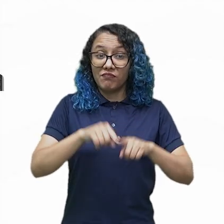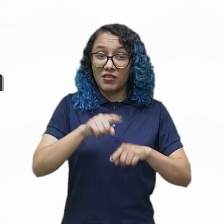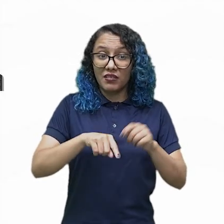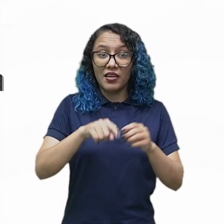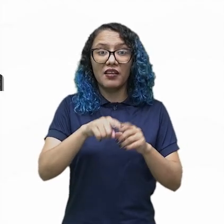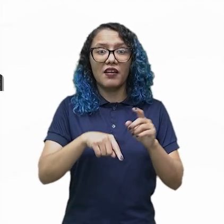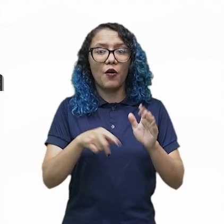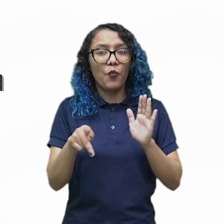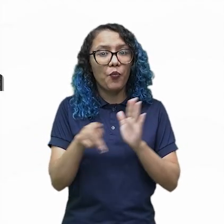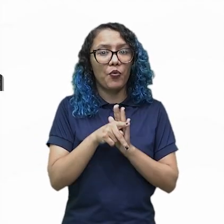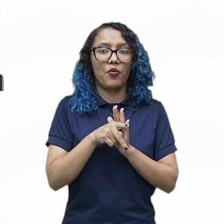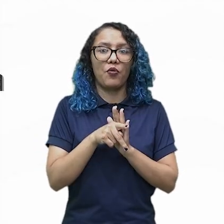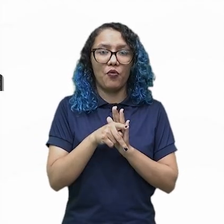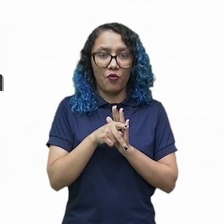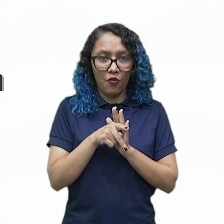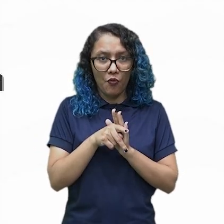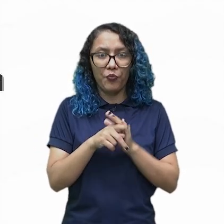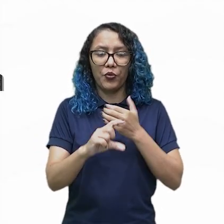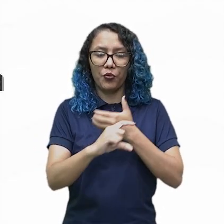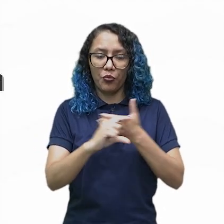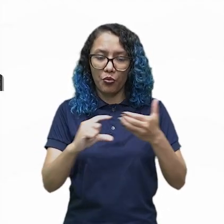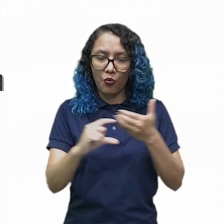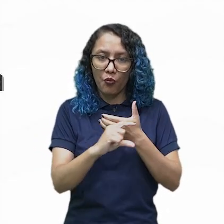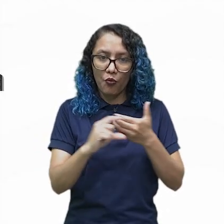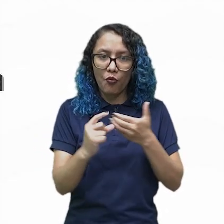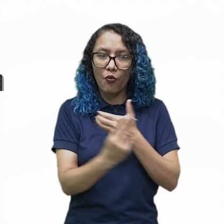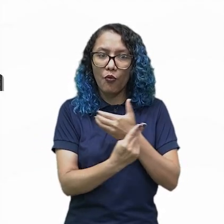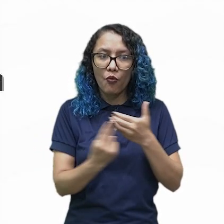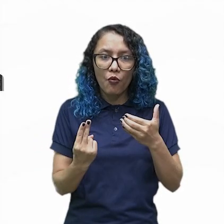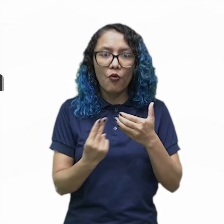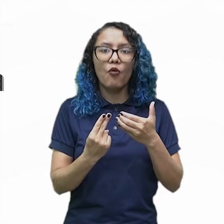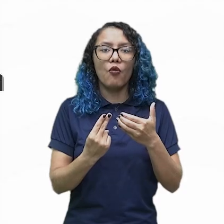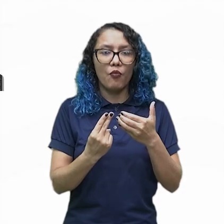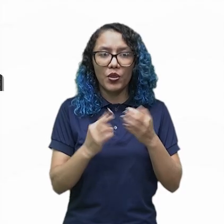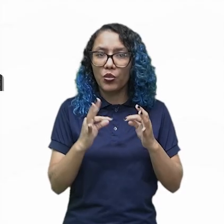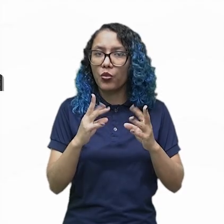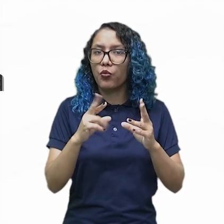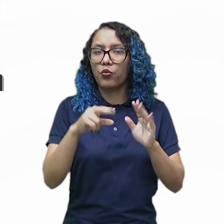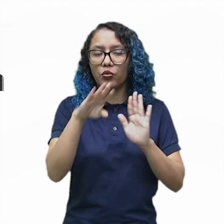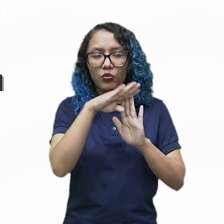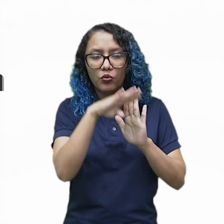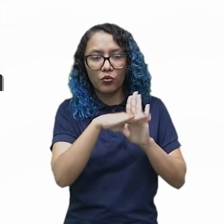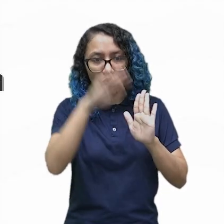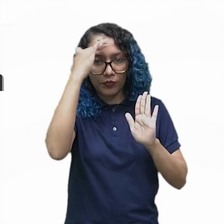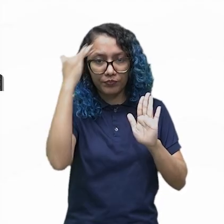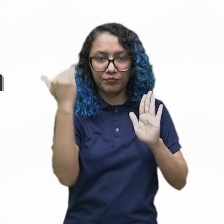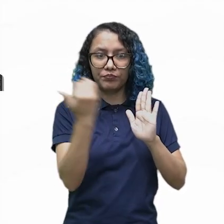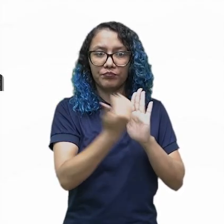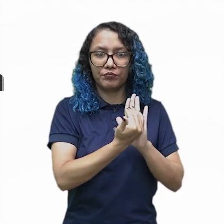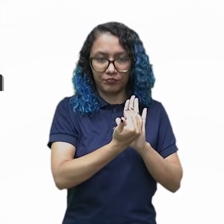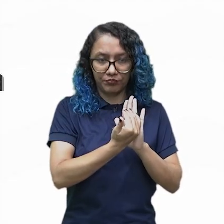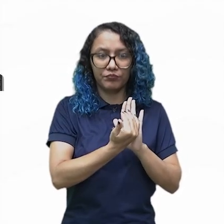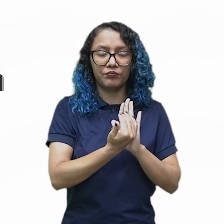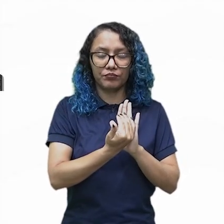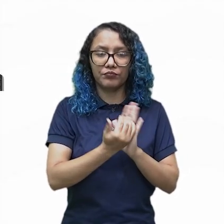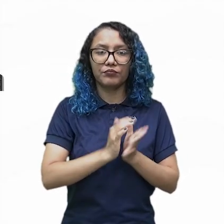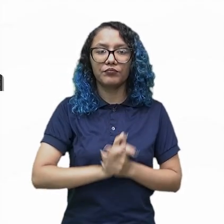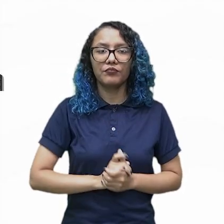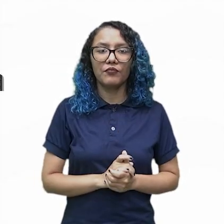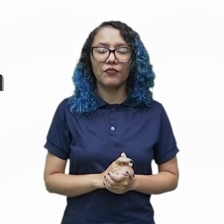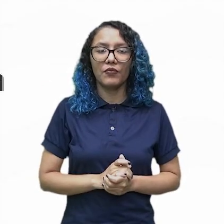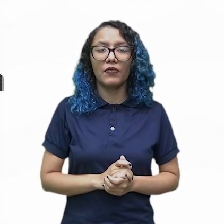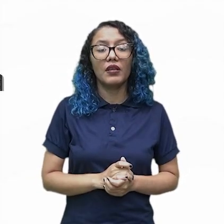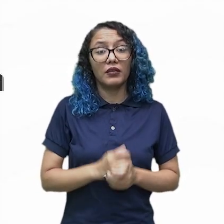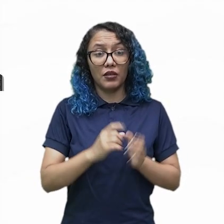próprias, etiquetadas conforme resolução, nas seguintes condições, Então, como eu já comentei, esse texto de definição